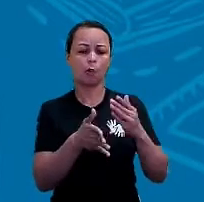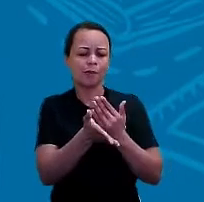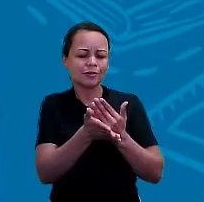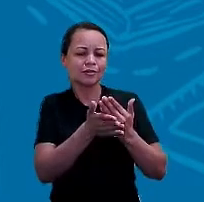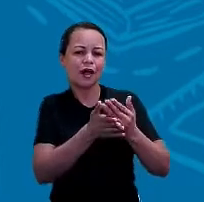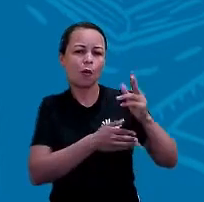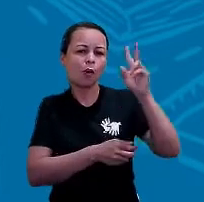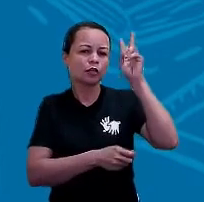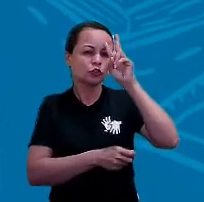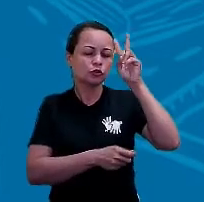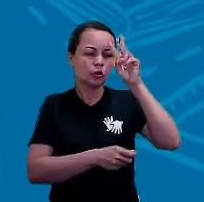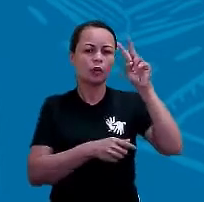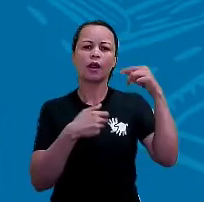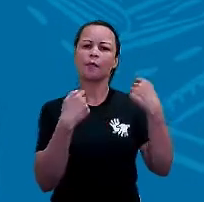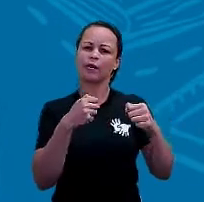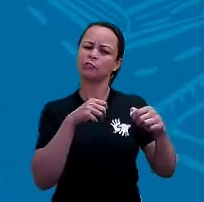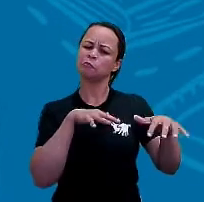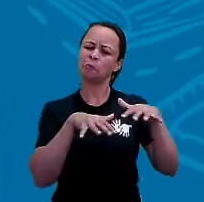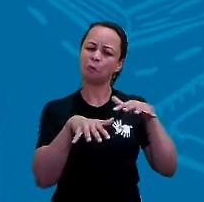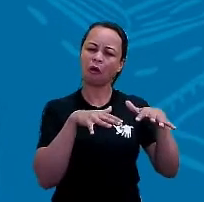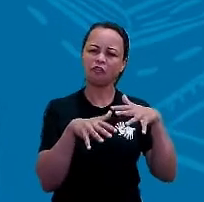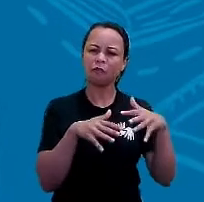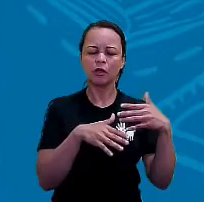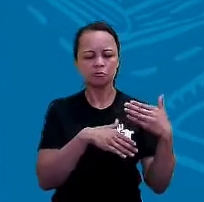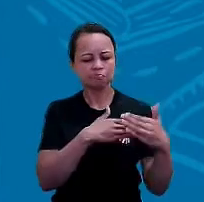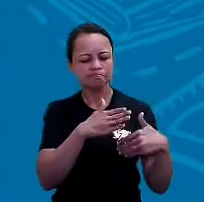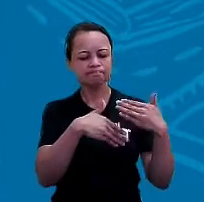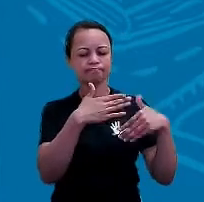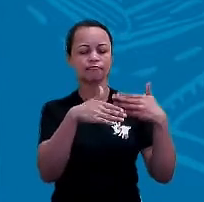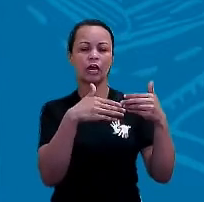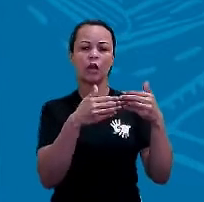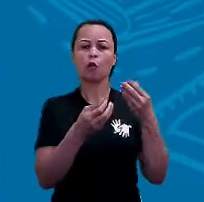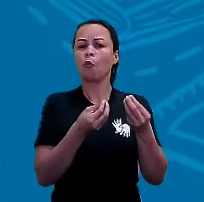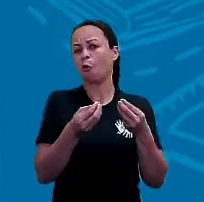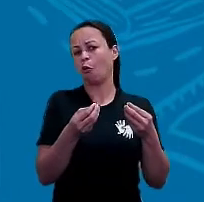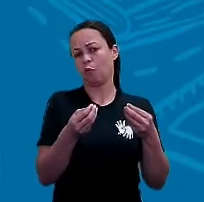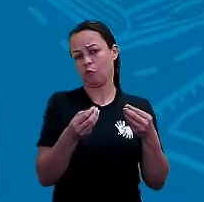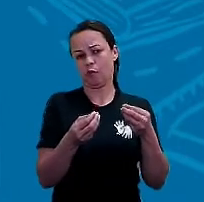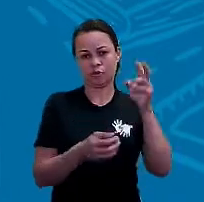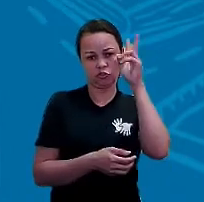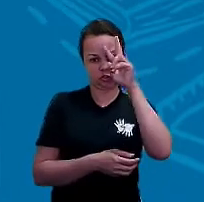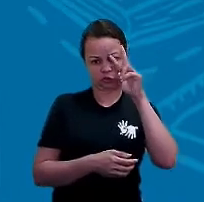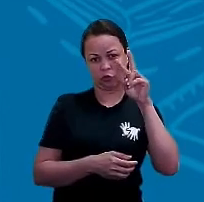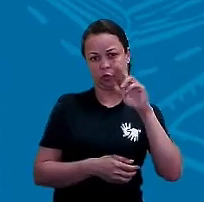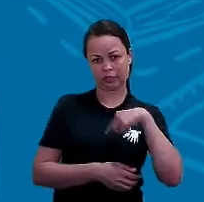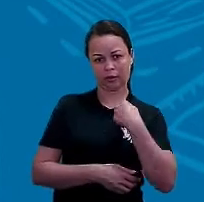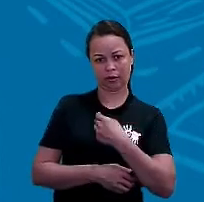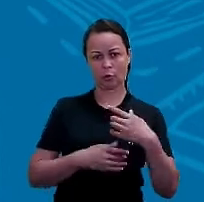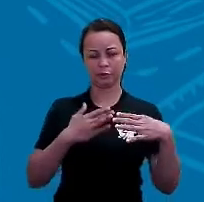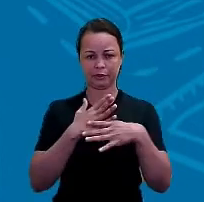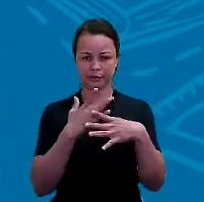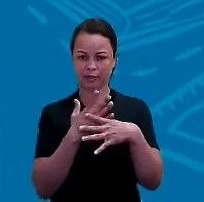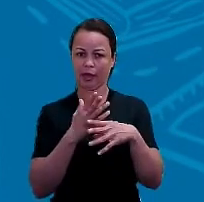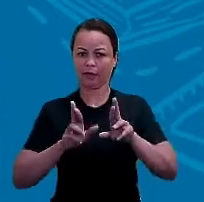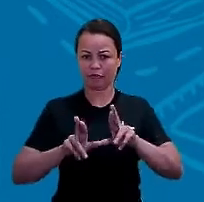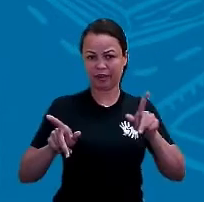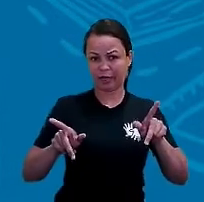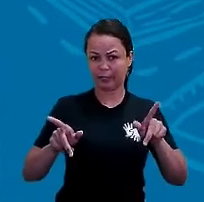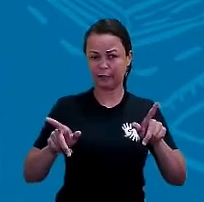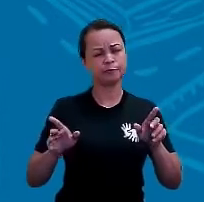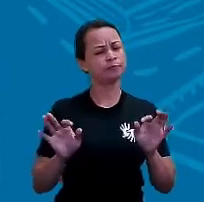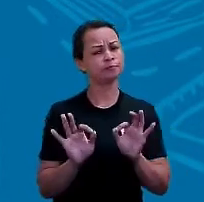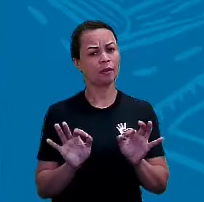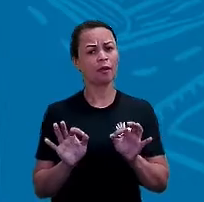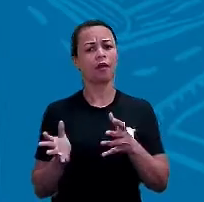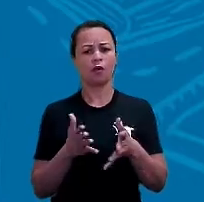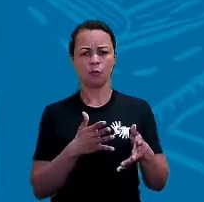que ter todo um movimento. E com a história da nossa cidade não é diferente. A gente pode sugerir